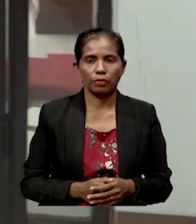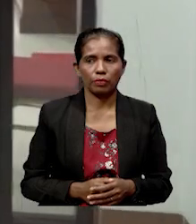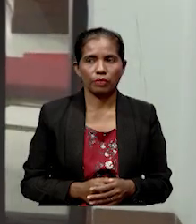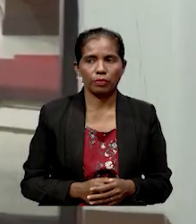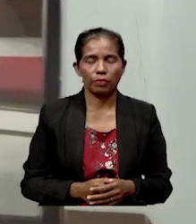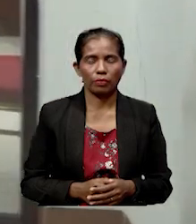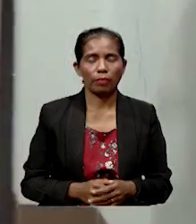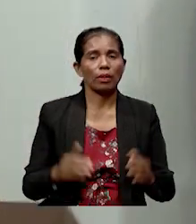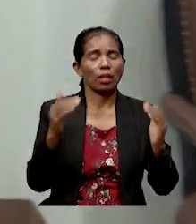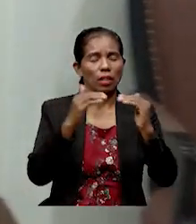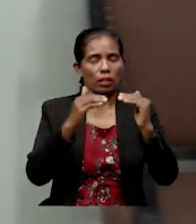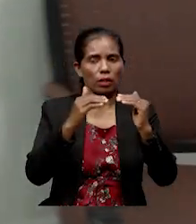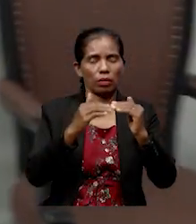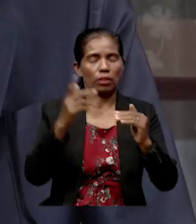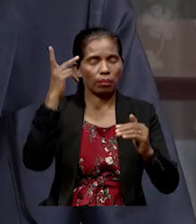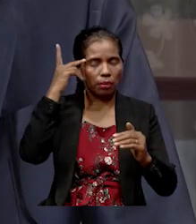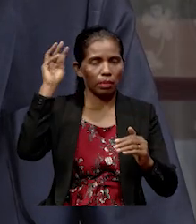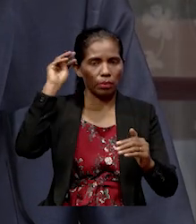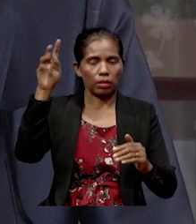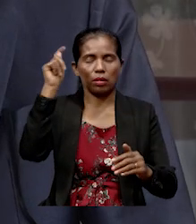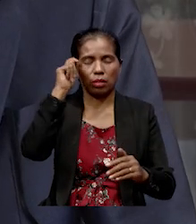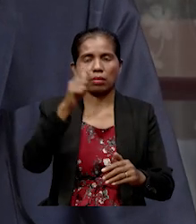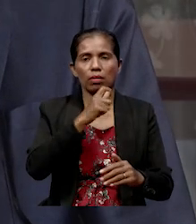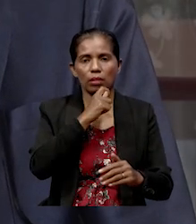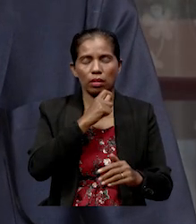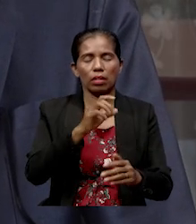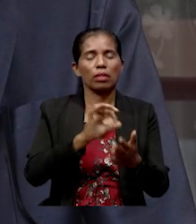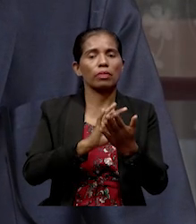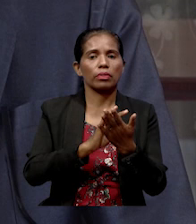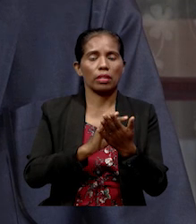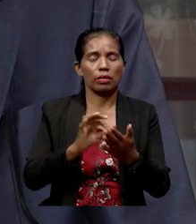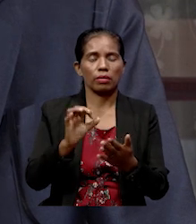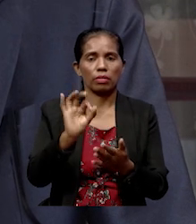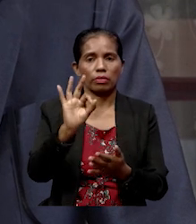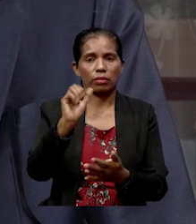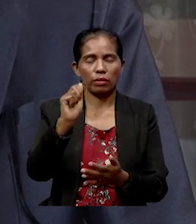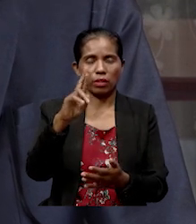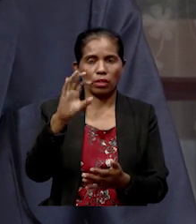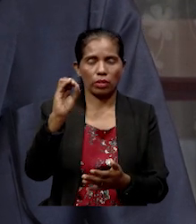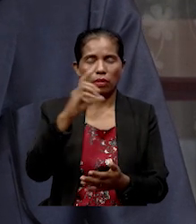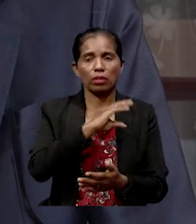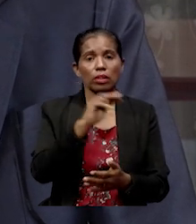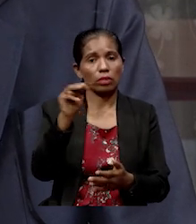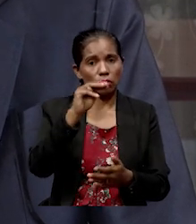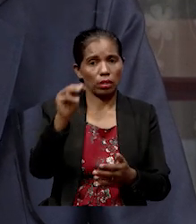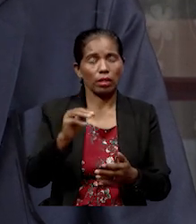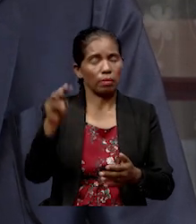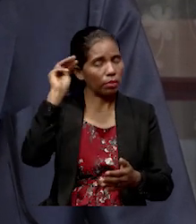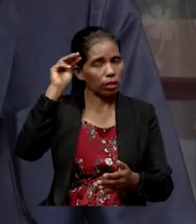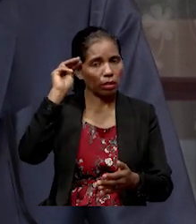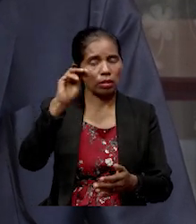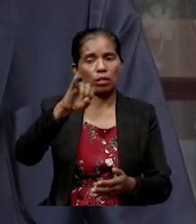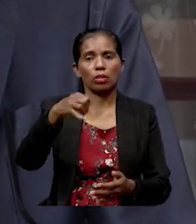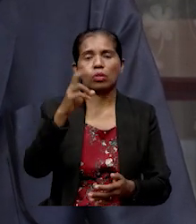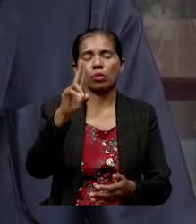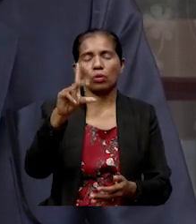Afo en encontro e a residência primeiro-ministro Tarumatan Ruak e a farol dele, segunda né, ministro Assunto Combatente e Libertação Nacional, Zulu